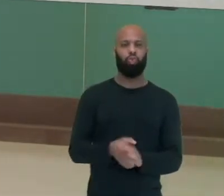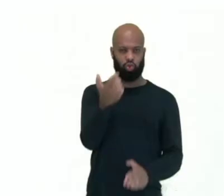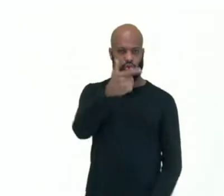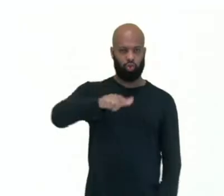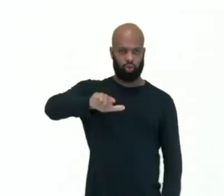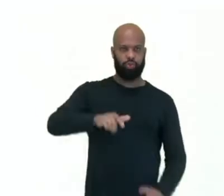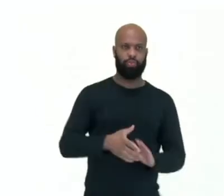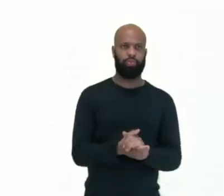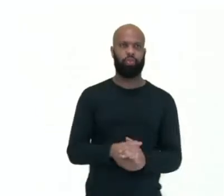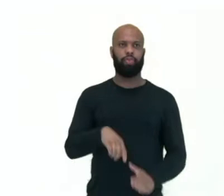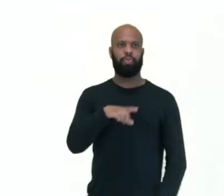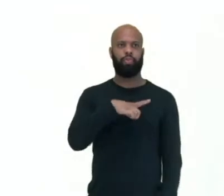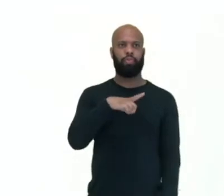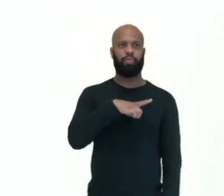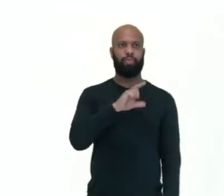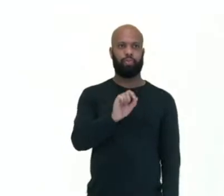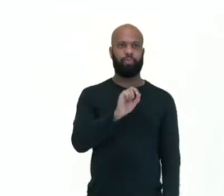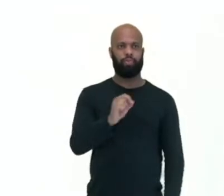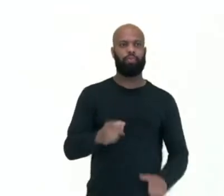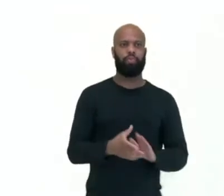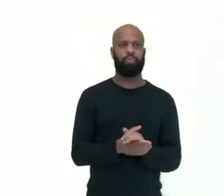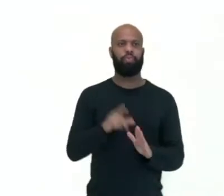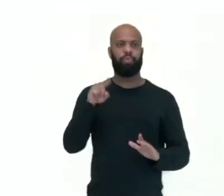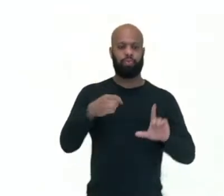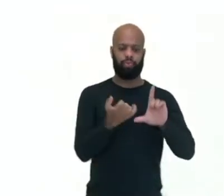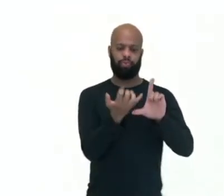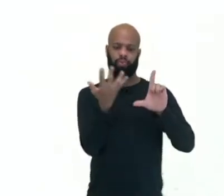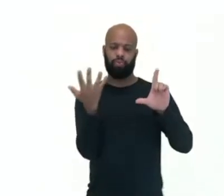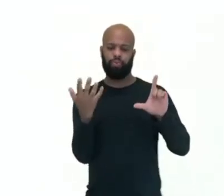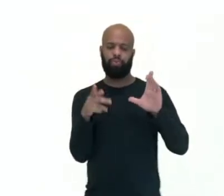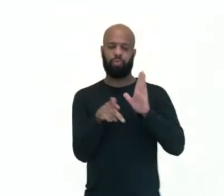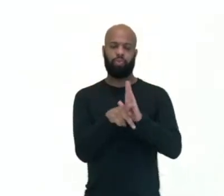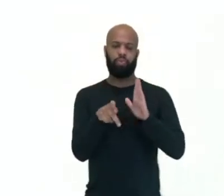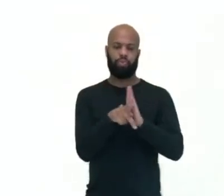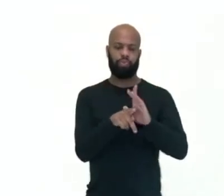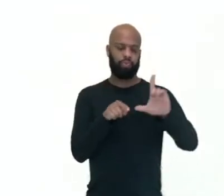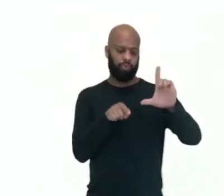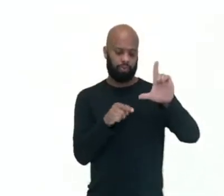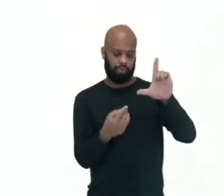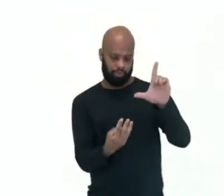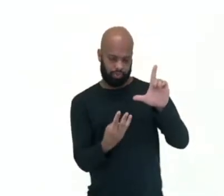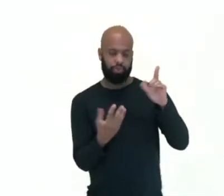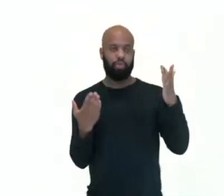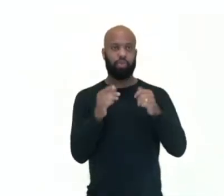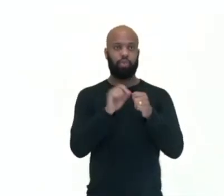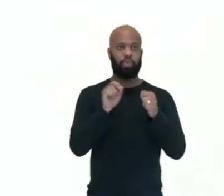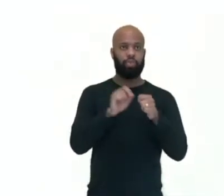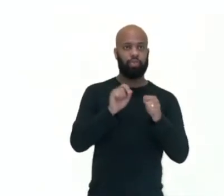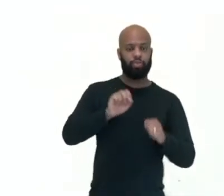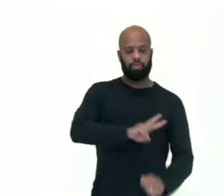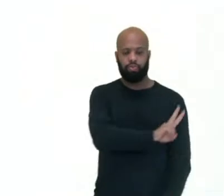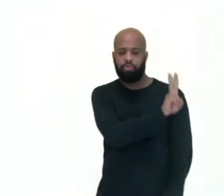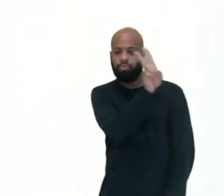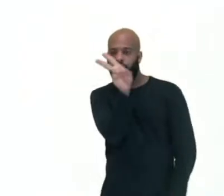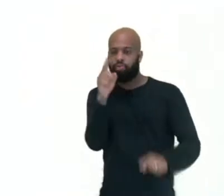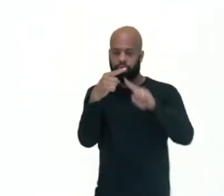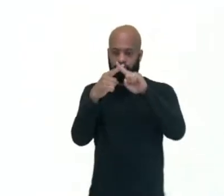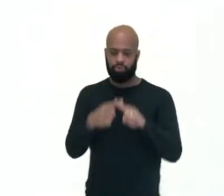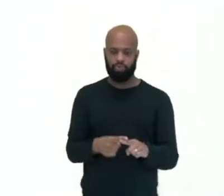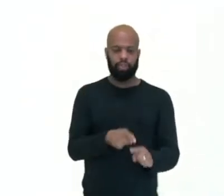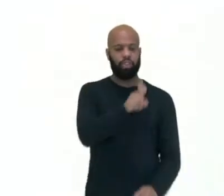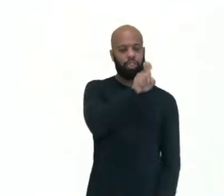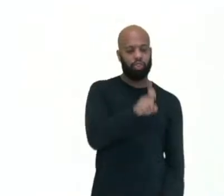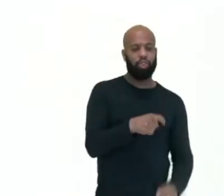Repeti o log com a base 3 e apliquei a distributiva aqui, ó. X vezes x ao